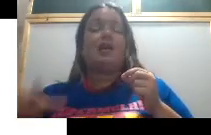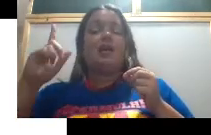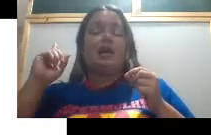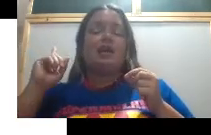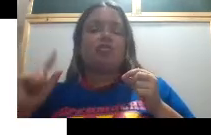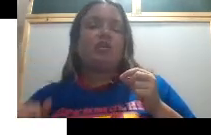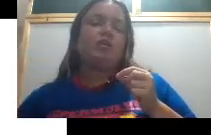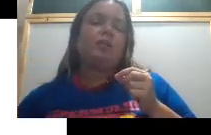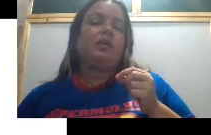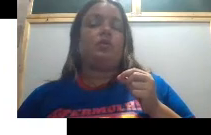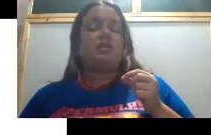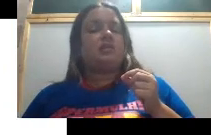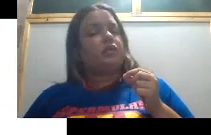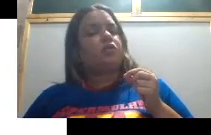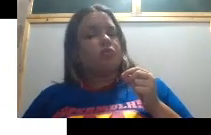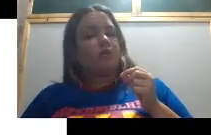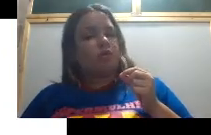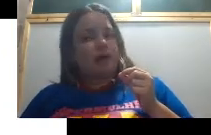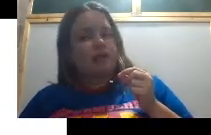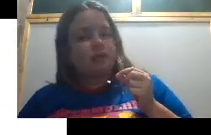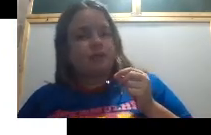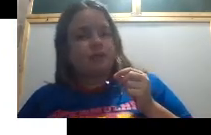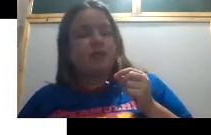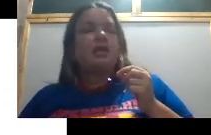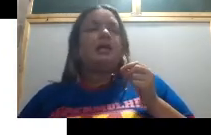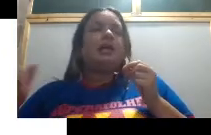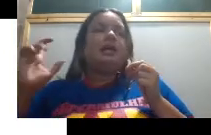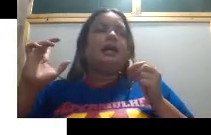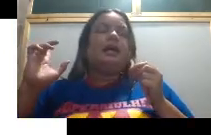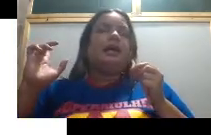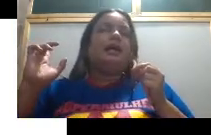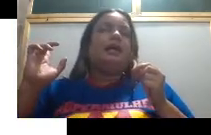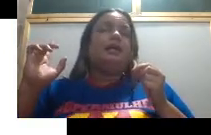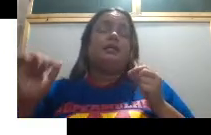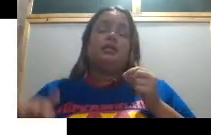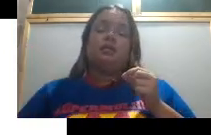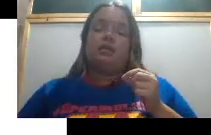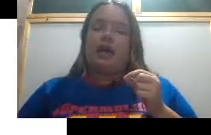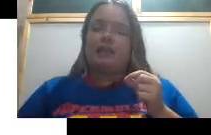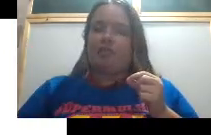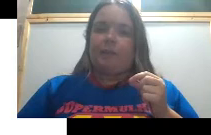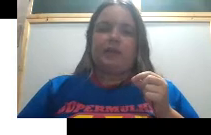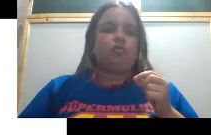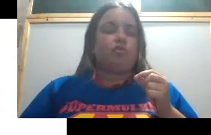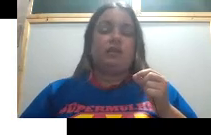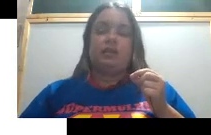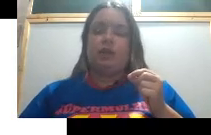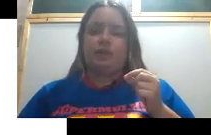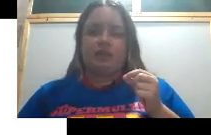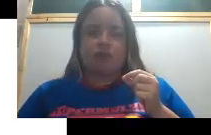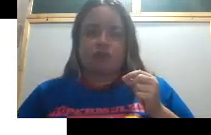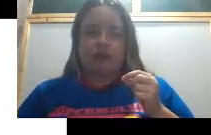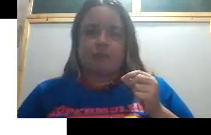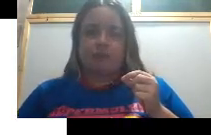a votar elas tinham que pedir autorização ao seus ao seu marido e é analfabeto